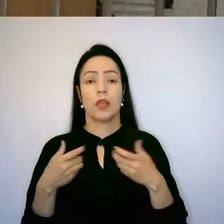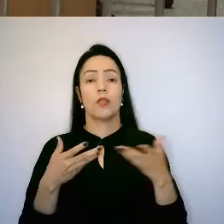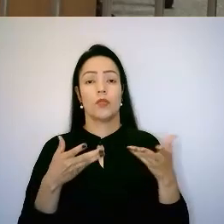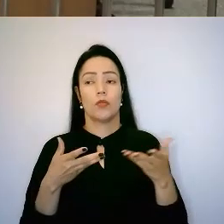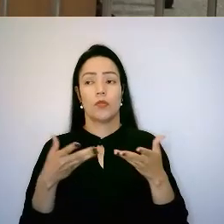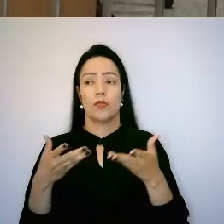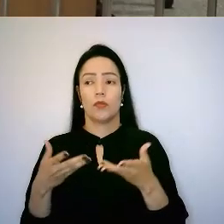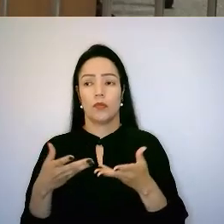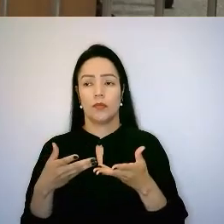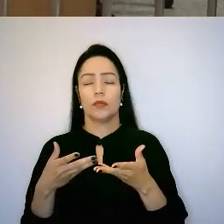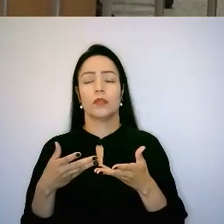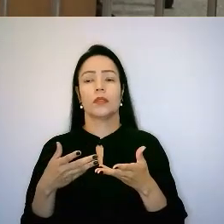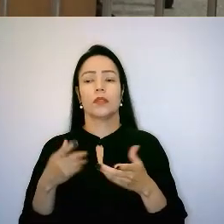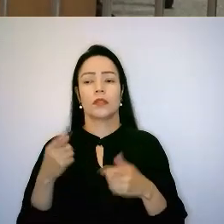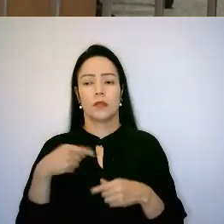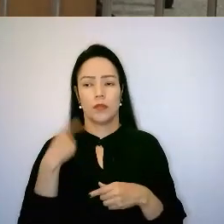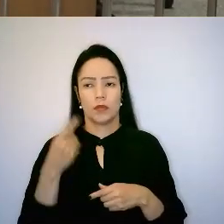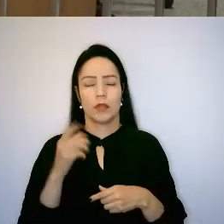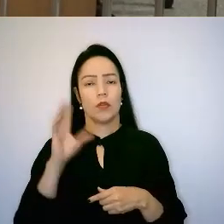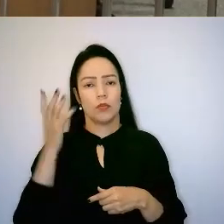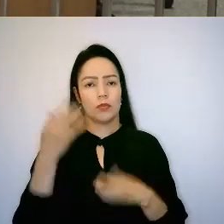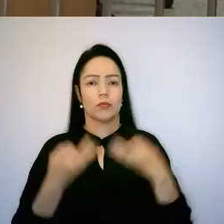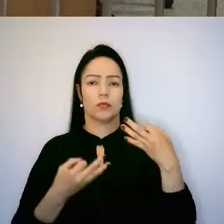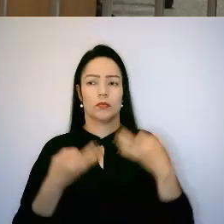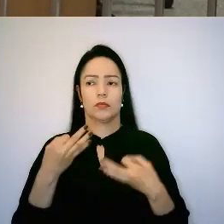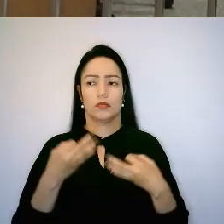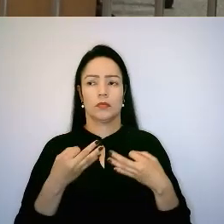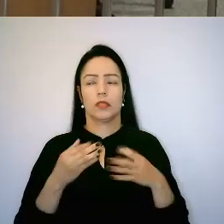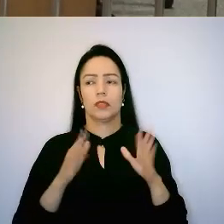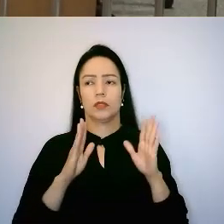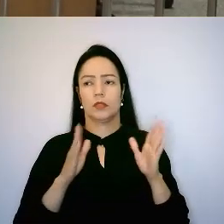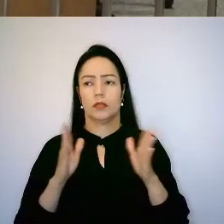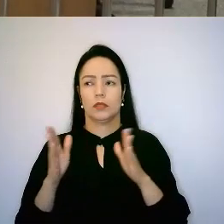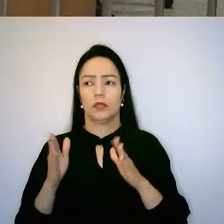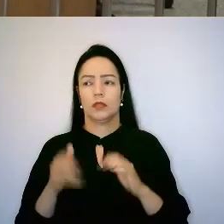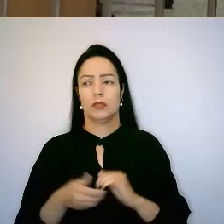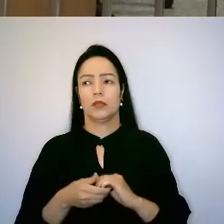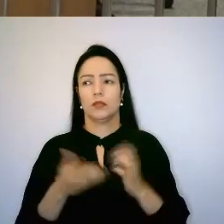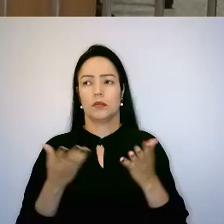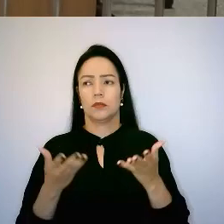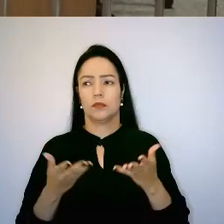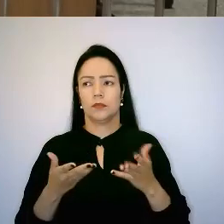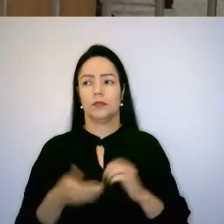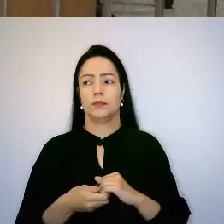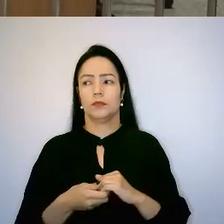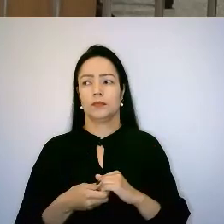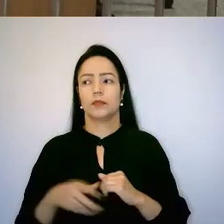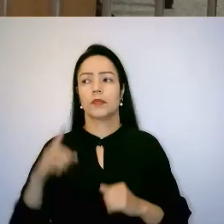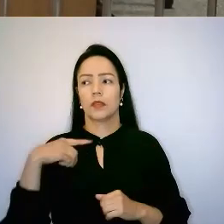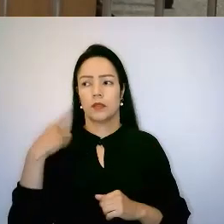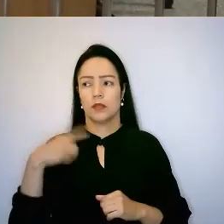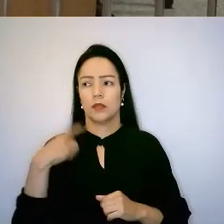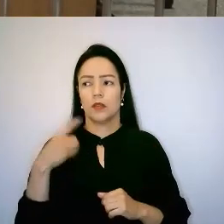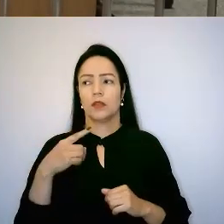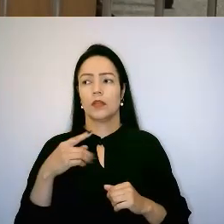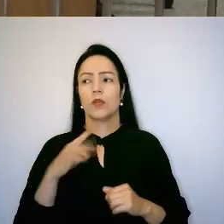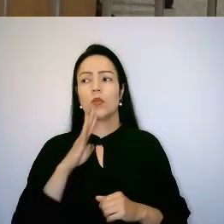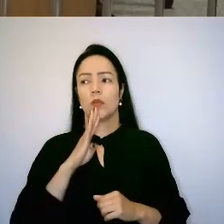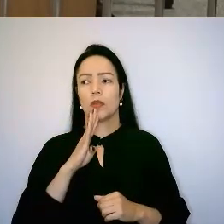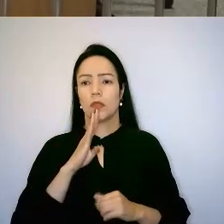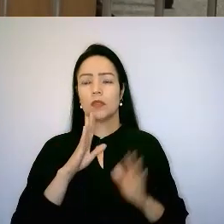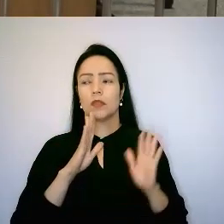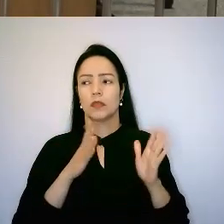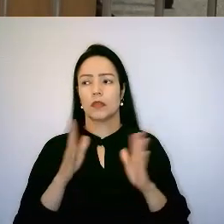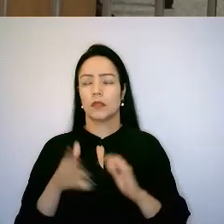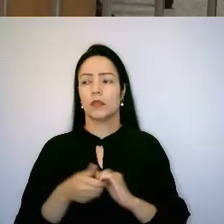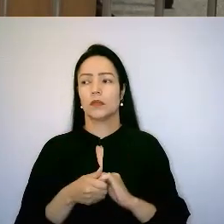que quando for acontecer o julgamento ele já está convocado e os advogados já tenham conhecimento para que possam se dirigir